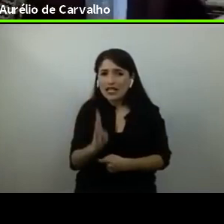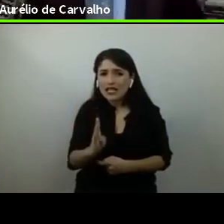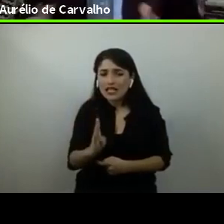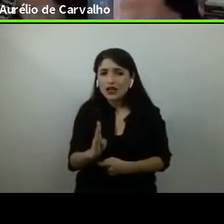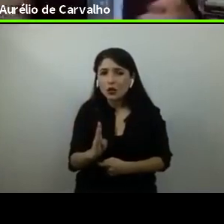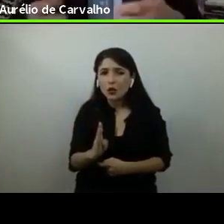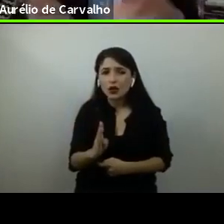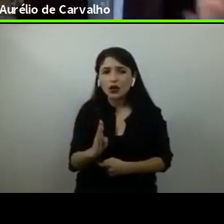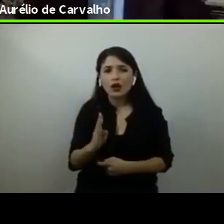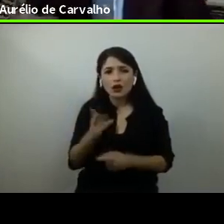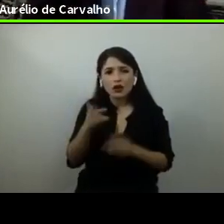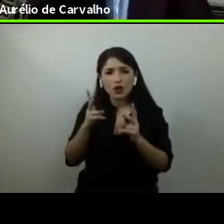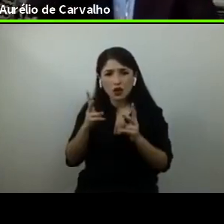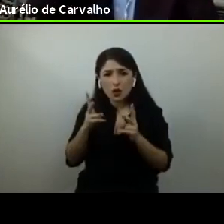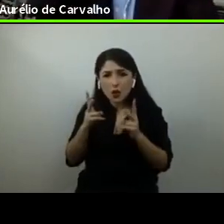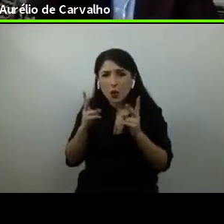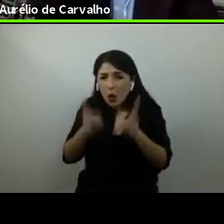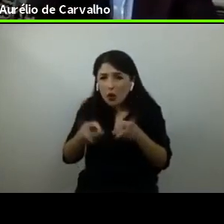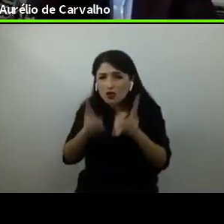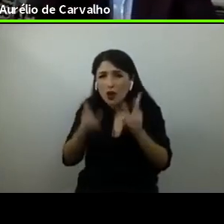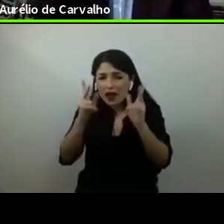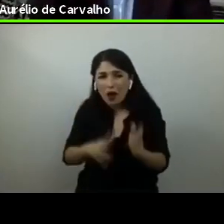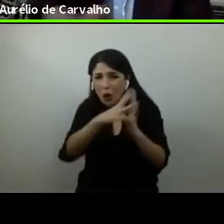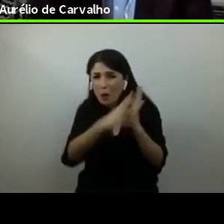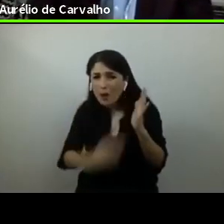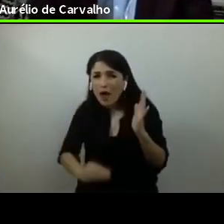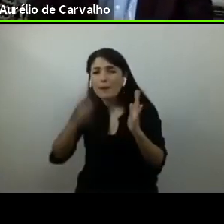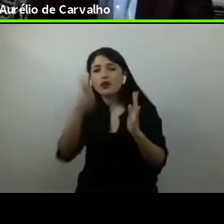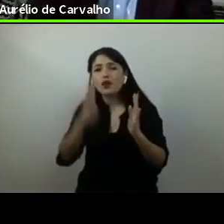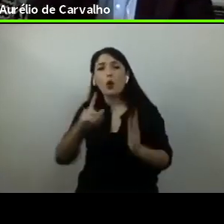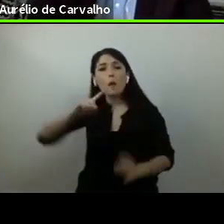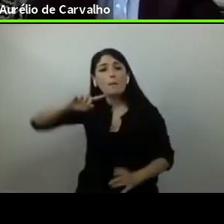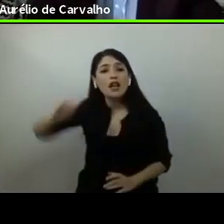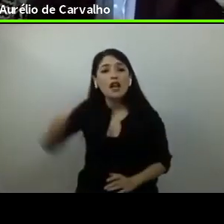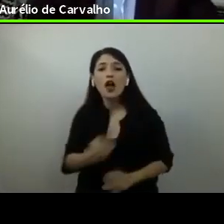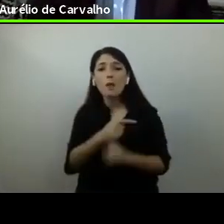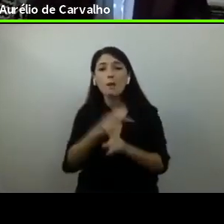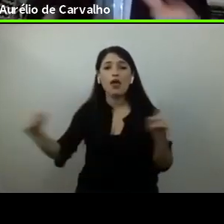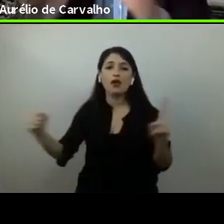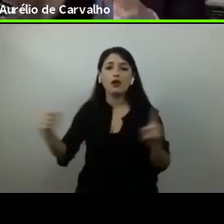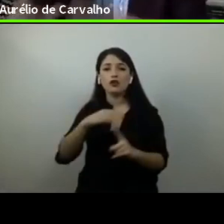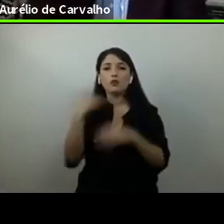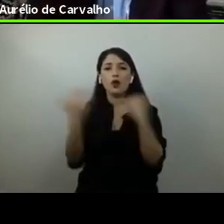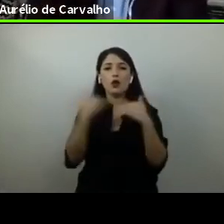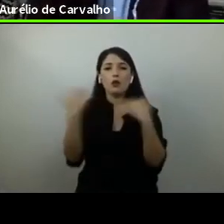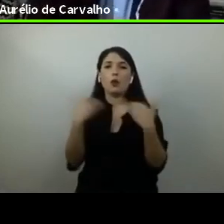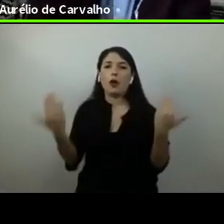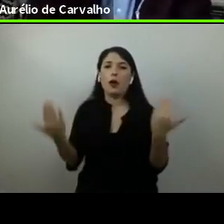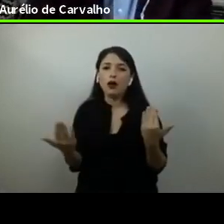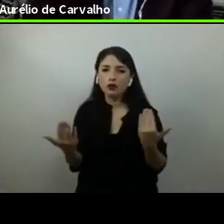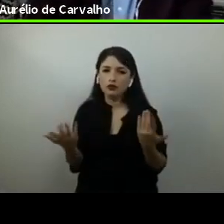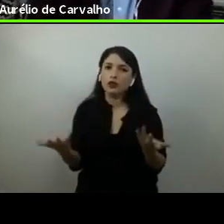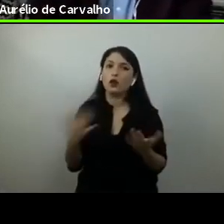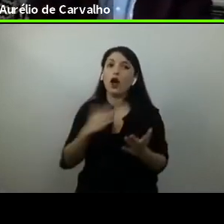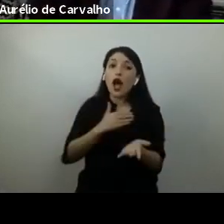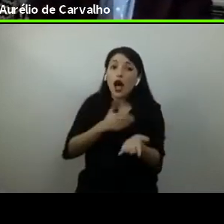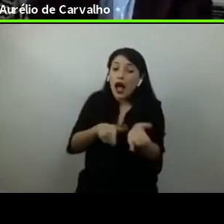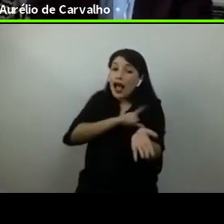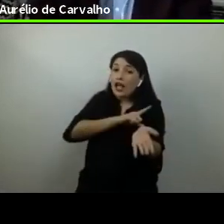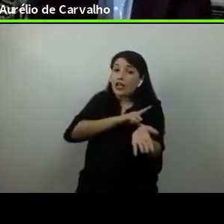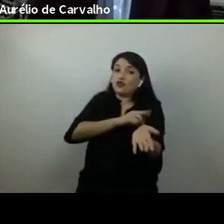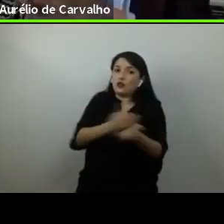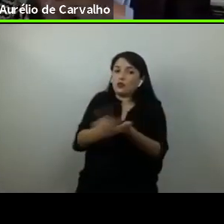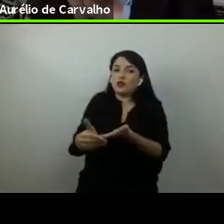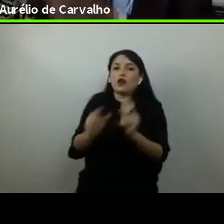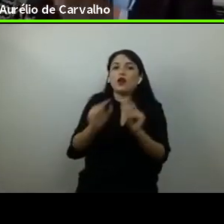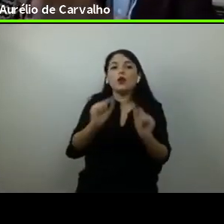teria talvez 1,5 milhão ou 2 milhões de mortes entre os americanos, né? Realmente uma situação muito triste. Mas antes de começar o nosso debate, com as considerações